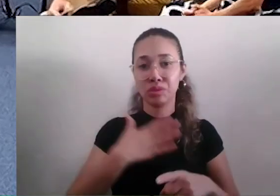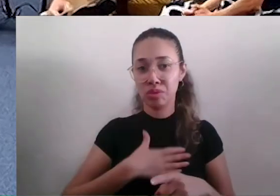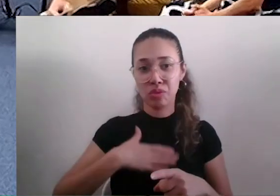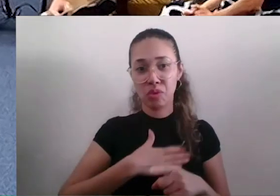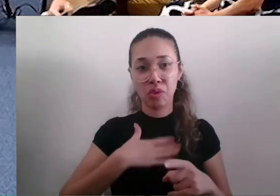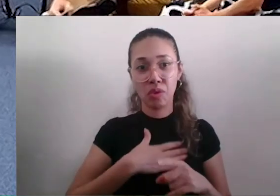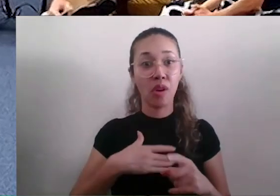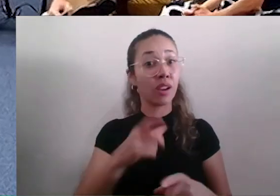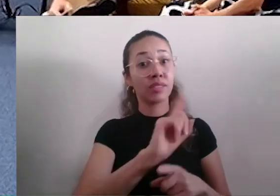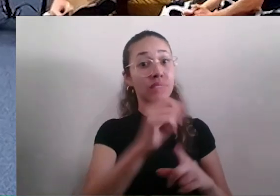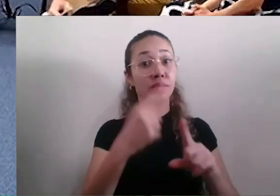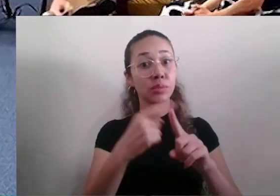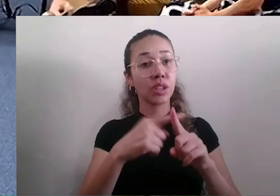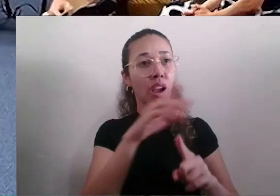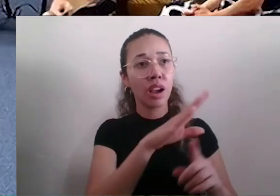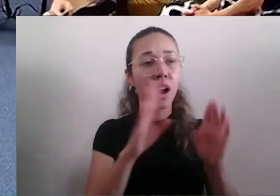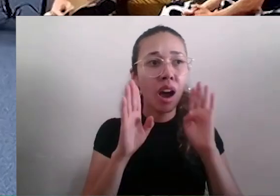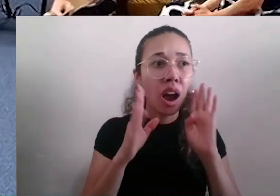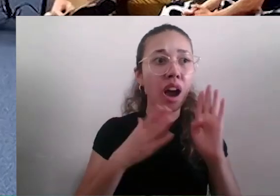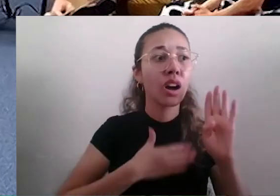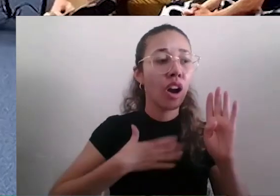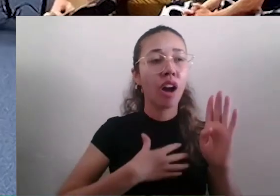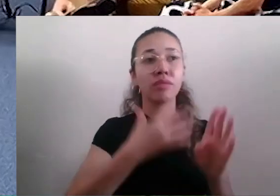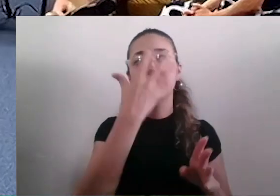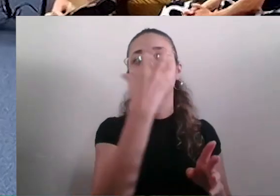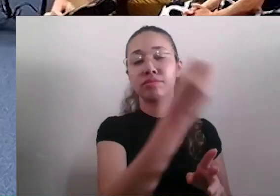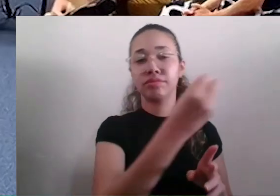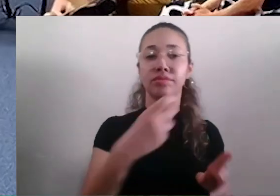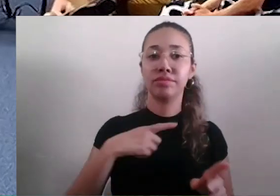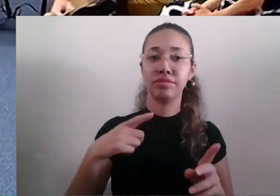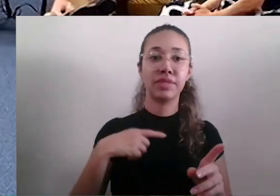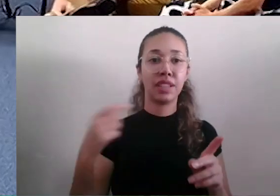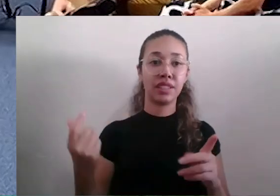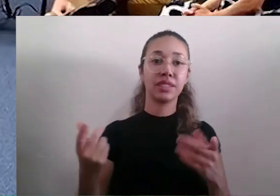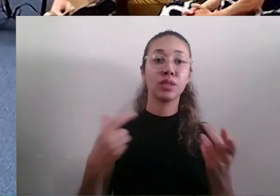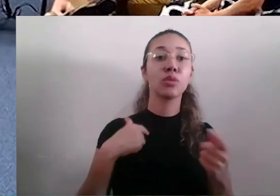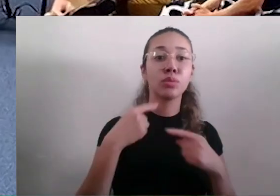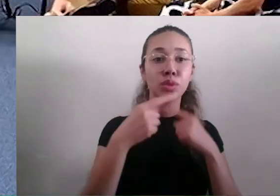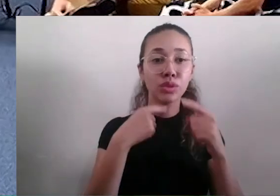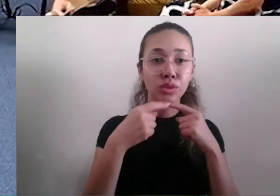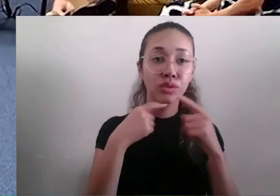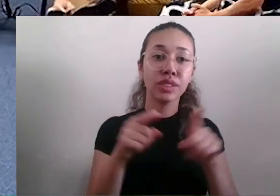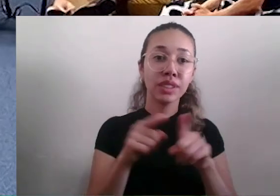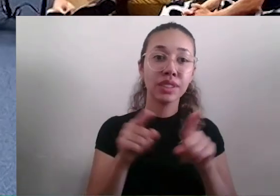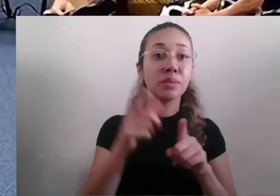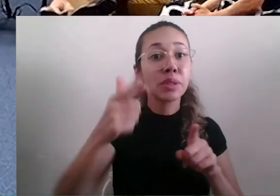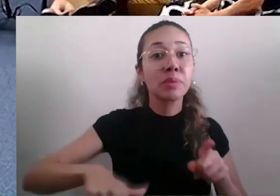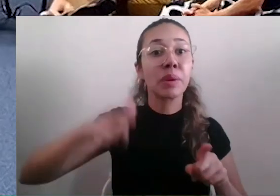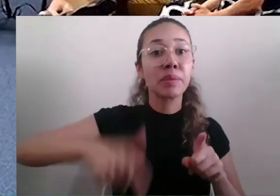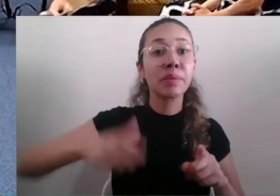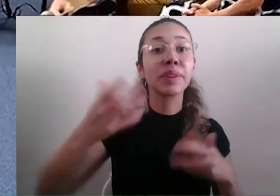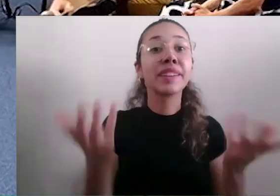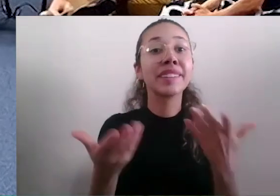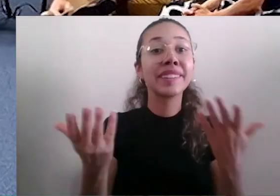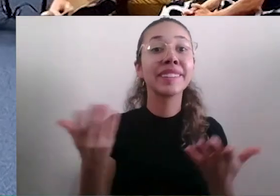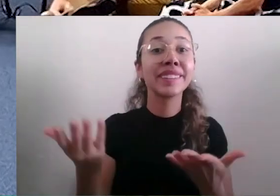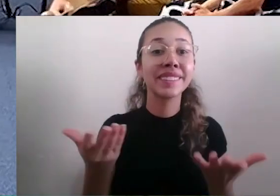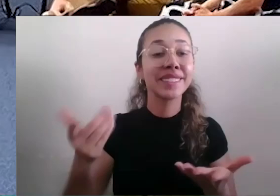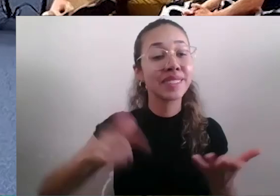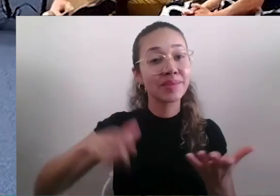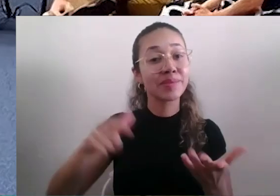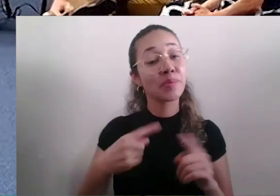bom eh as pessoas gostam então era essa a minha dúvida e saber se não vamos ter mais né porque eu